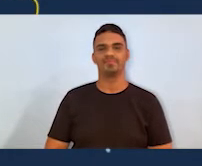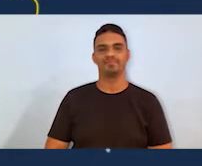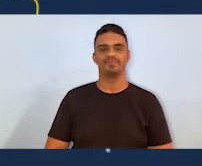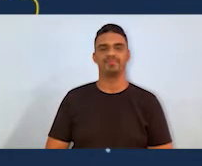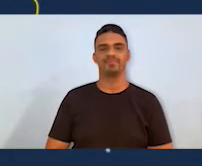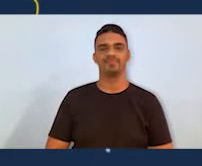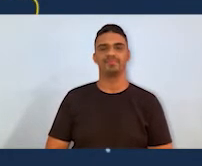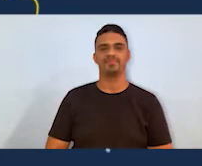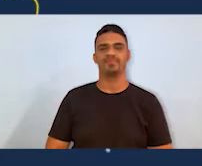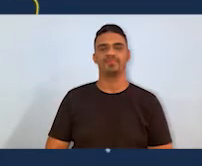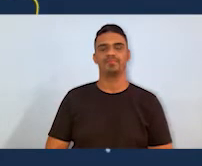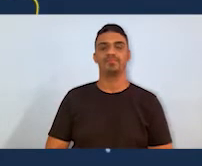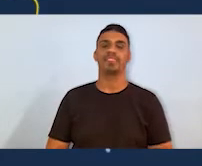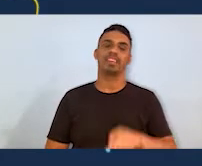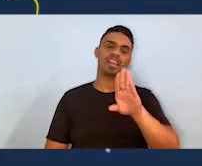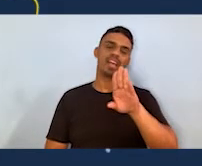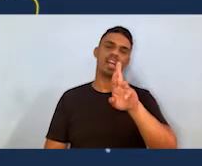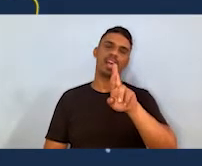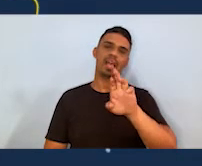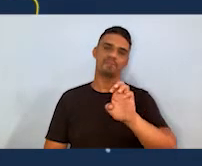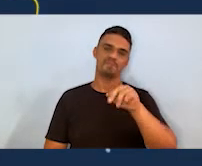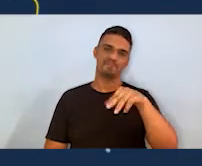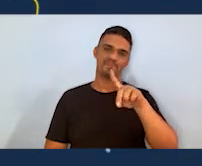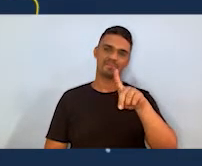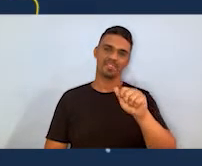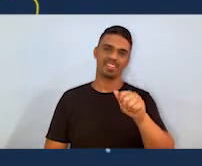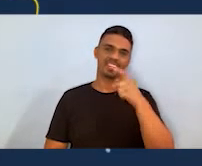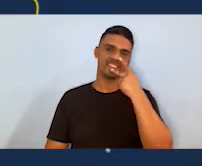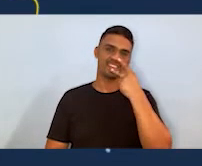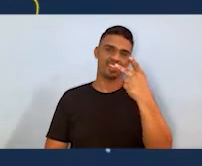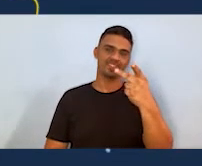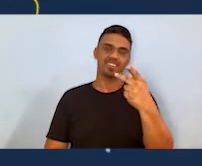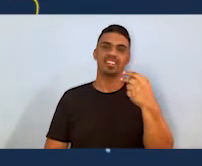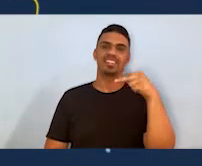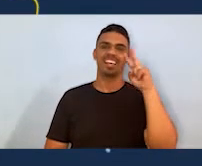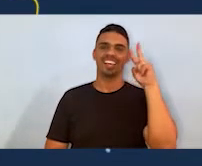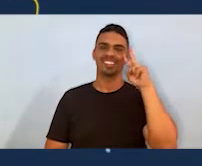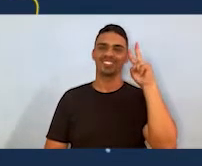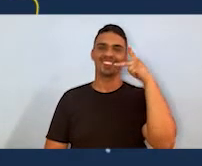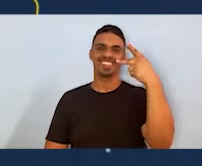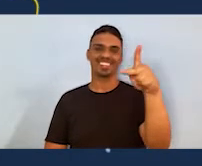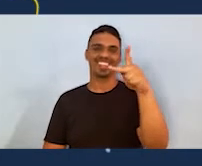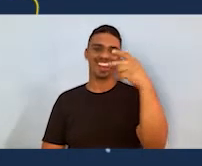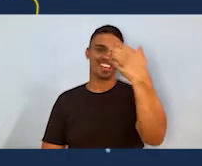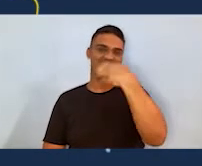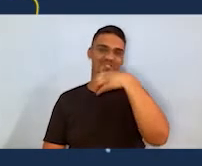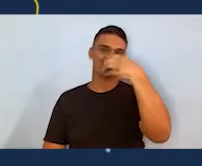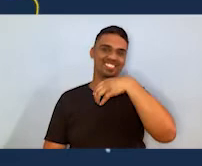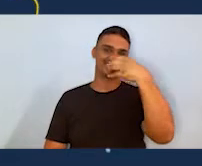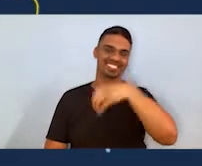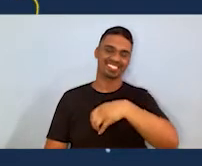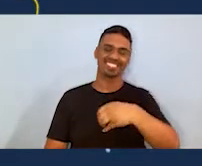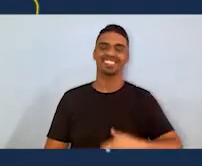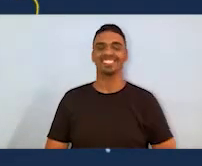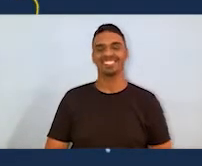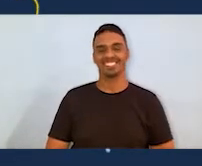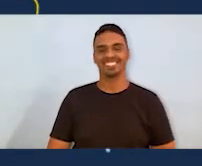Oh, olha só, a Brenda aqui falou também da história dela com a maçã. Então,